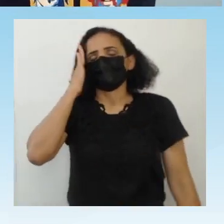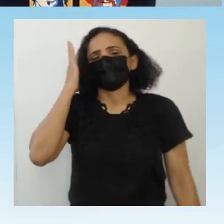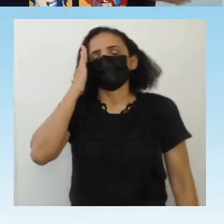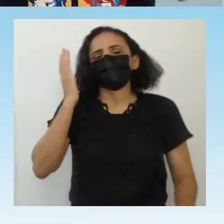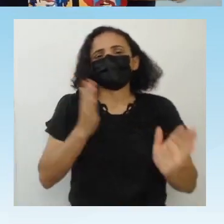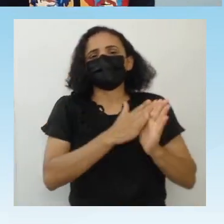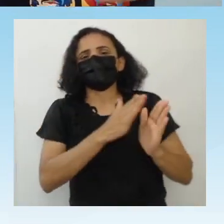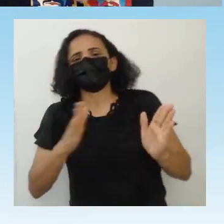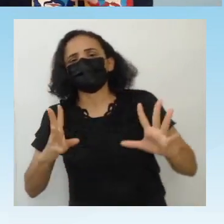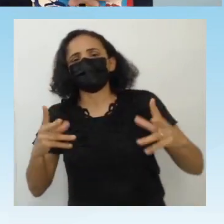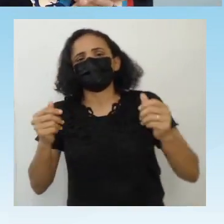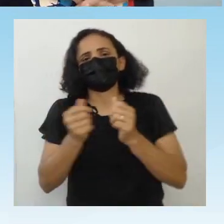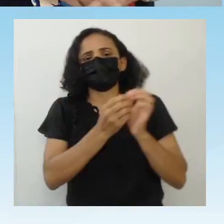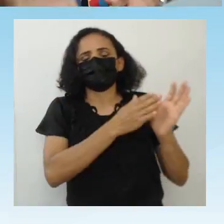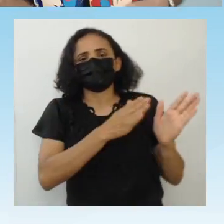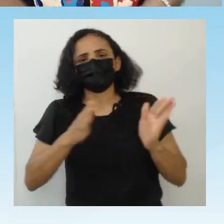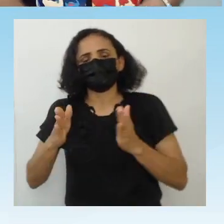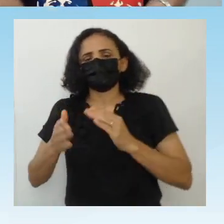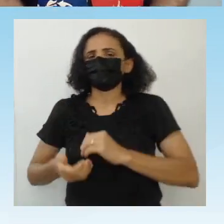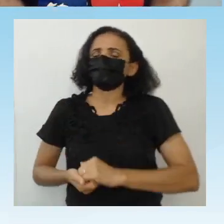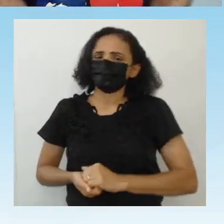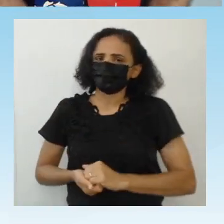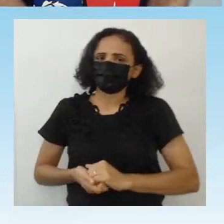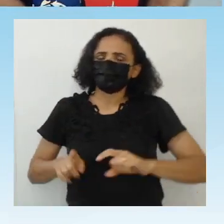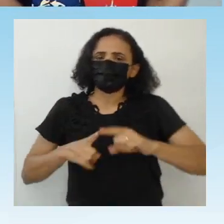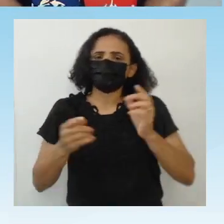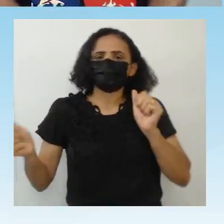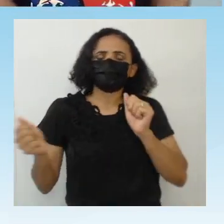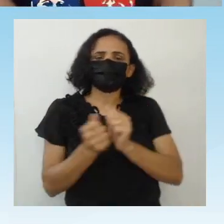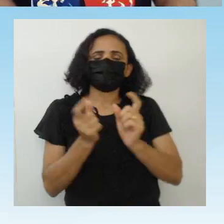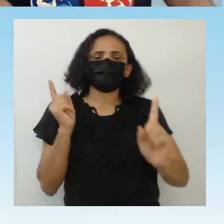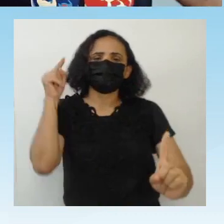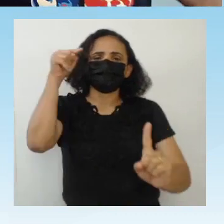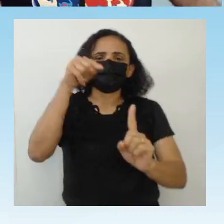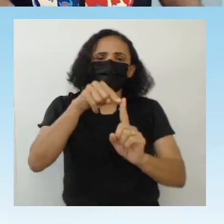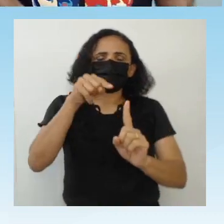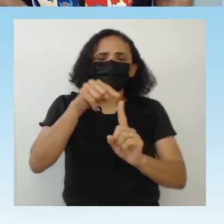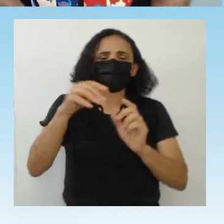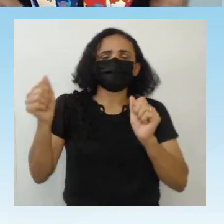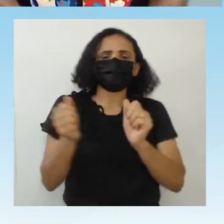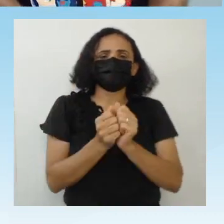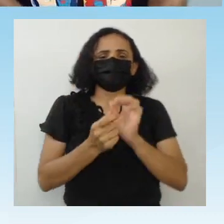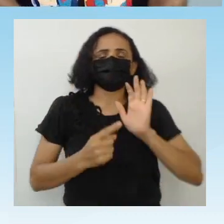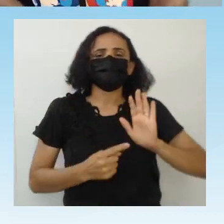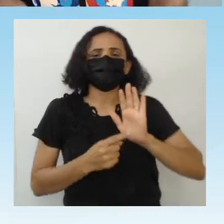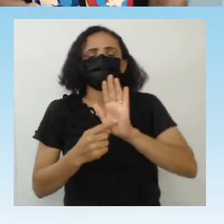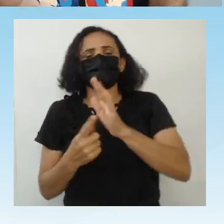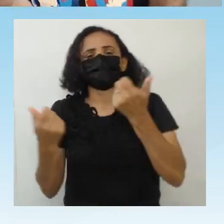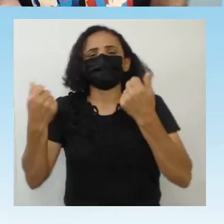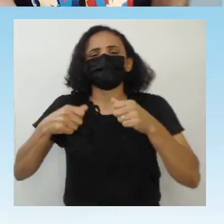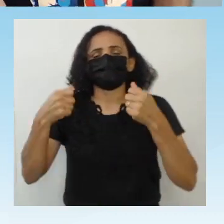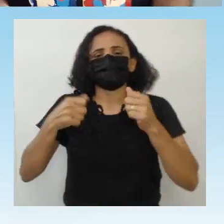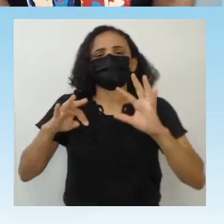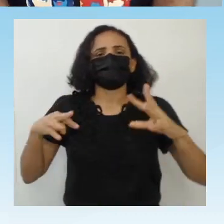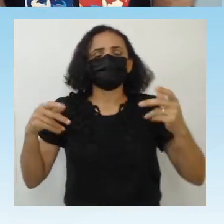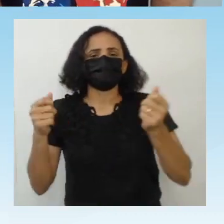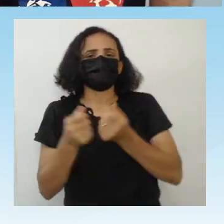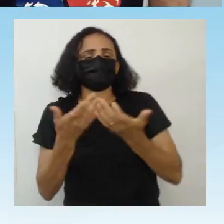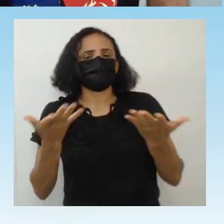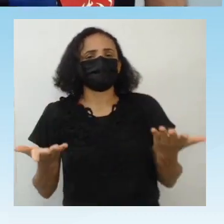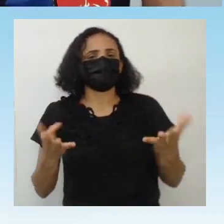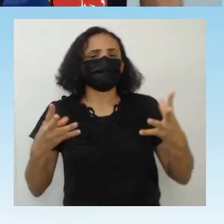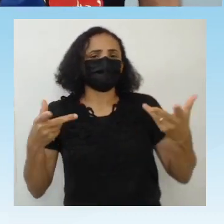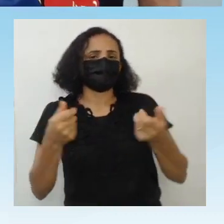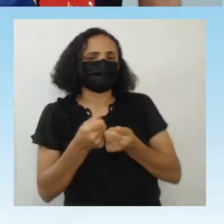e abraçar a causa dos refugiados. Portanto, o objetivo do texto, então, é simbolizar a necessidade de adesão à causa